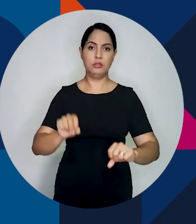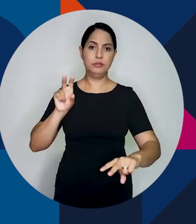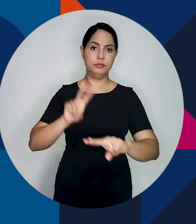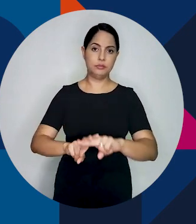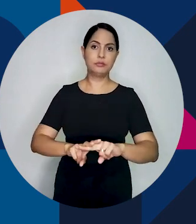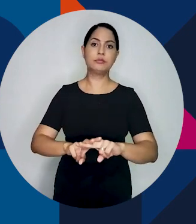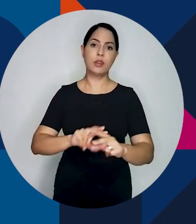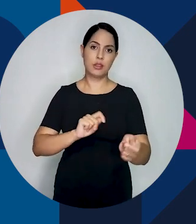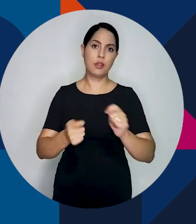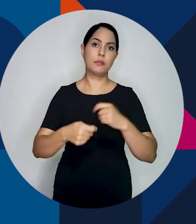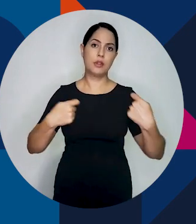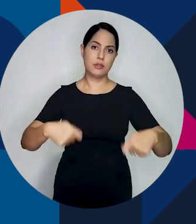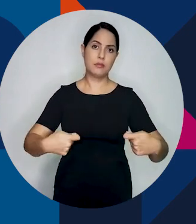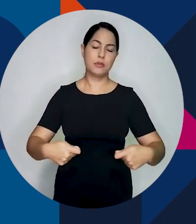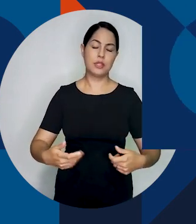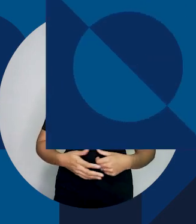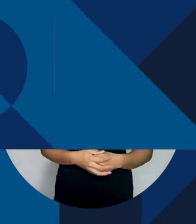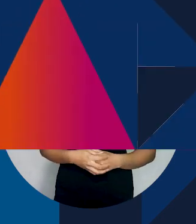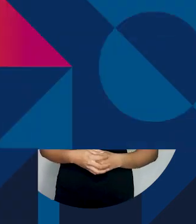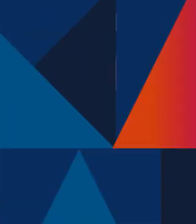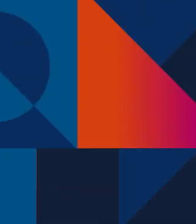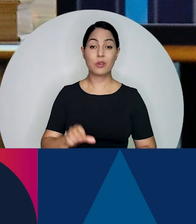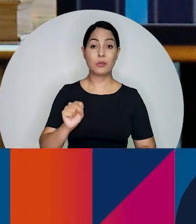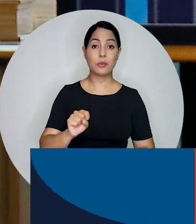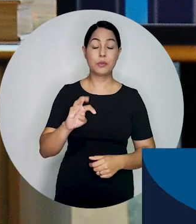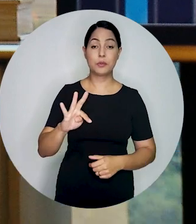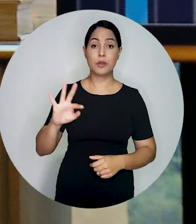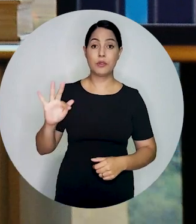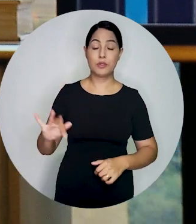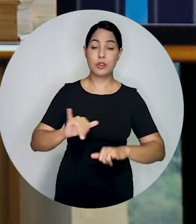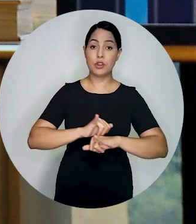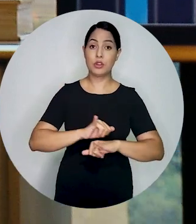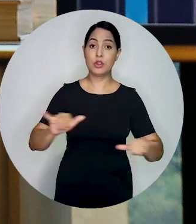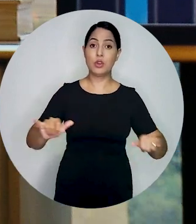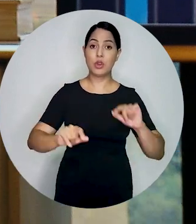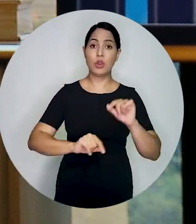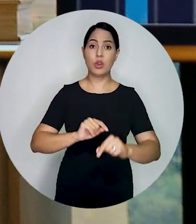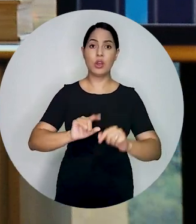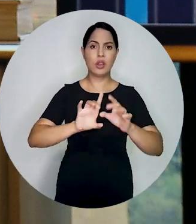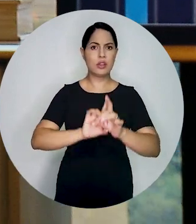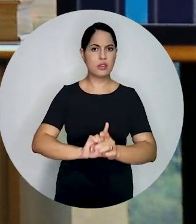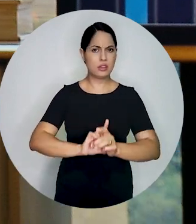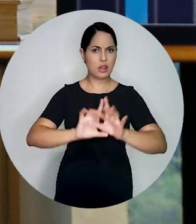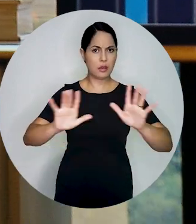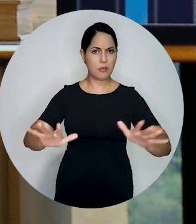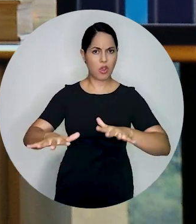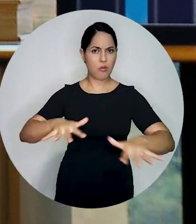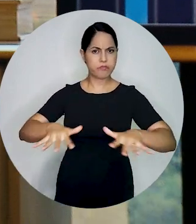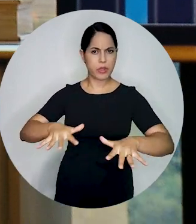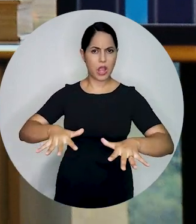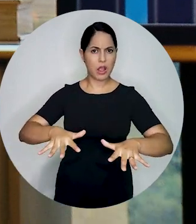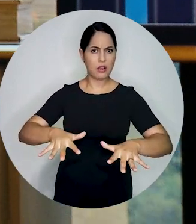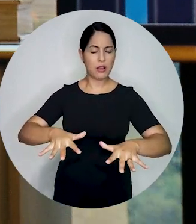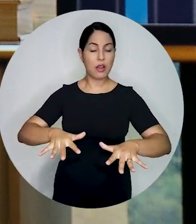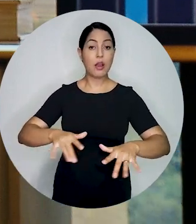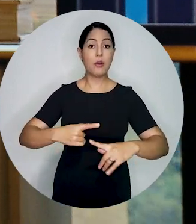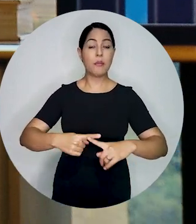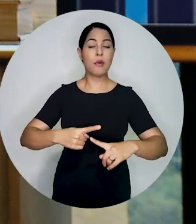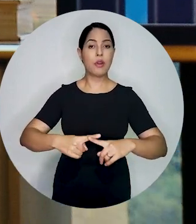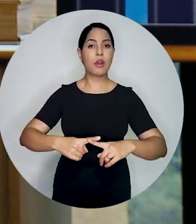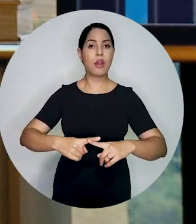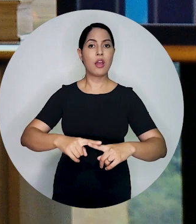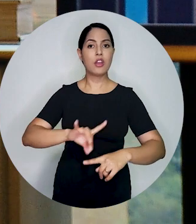sistema carcerário possa se organizar da melhor forma possível. O Supremo Tribunal Federal lançou a campanha Democracia Inabalada